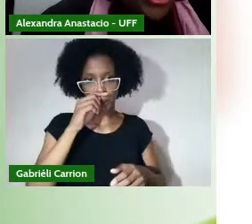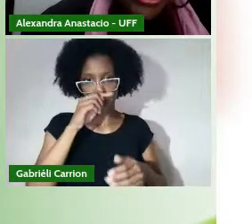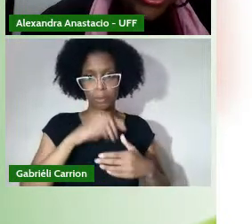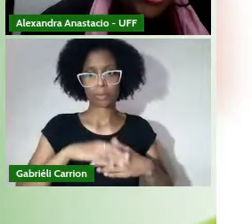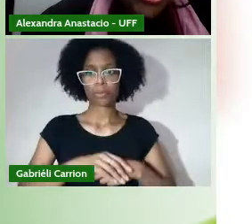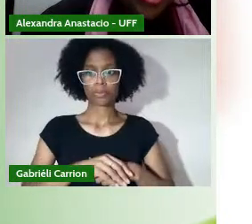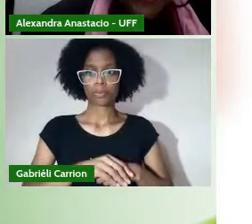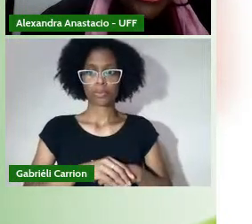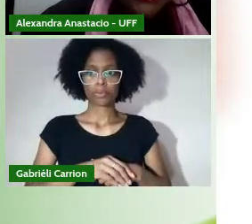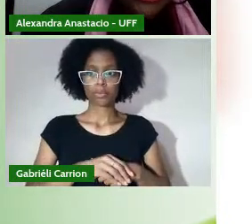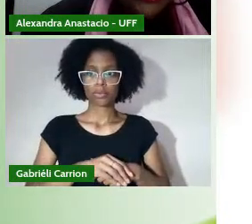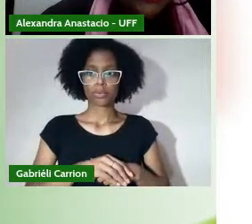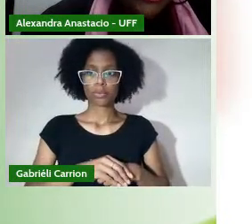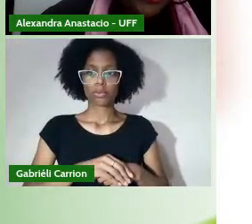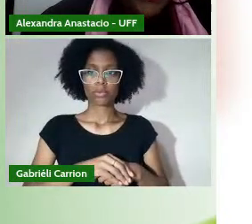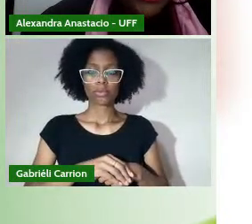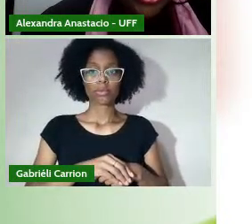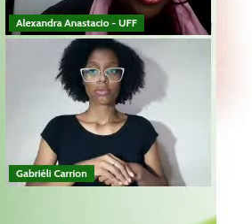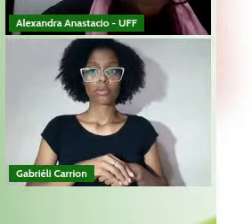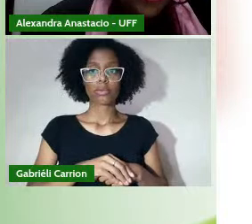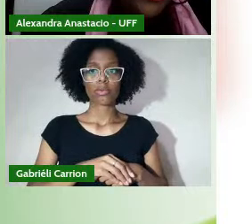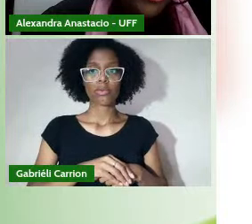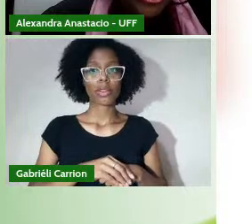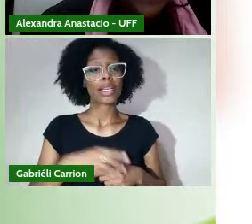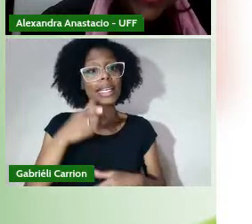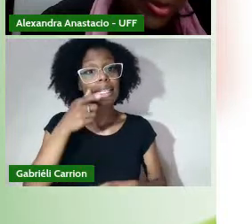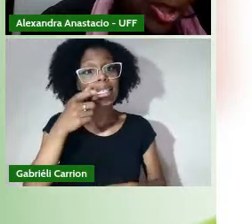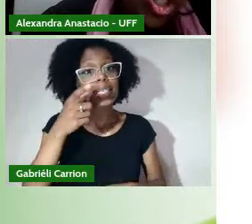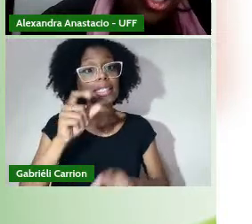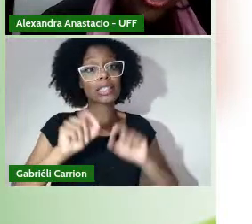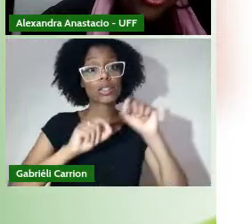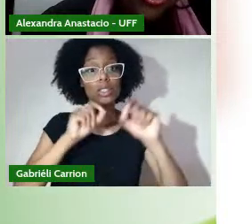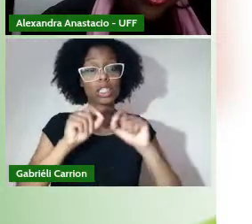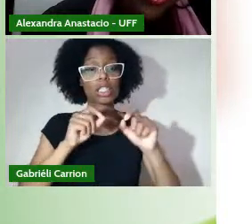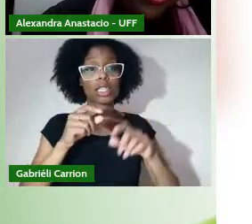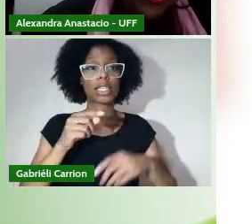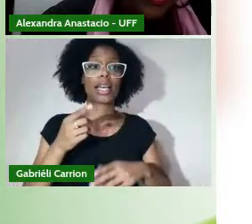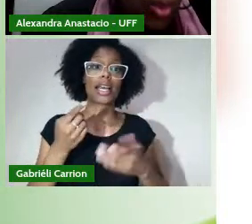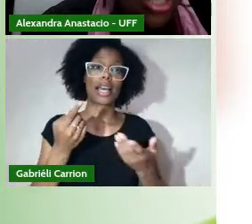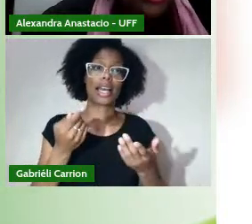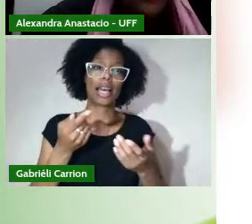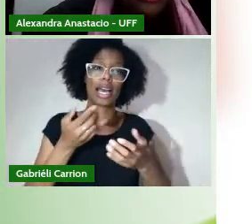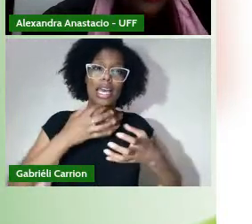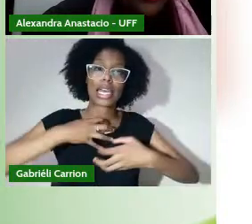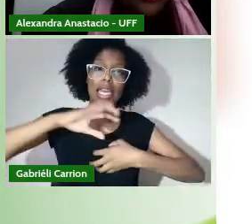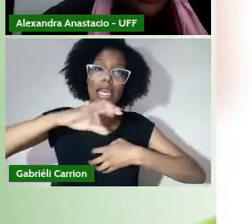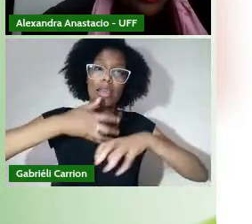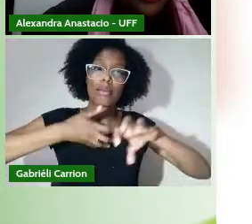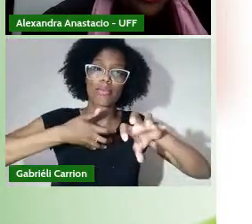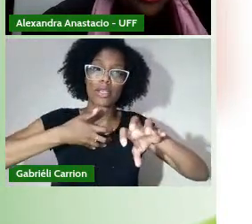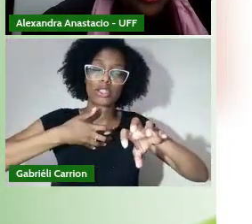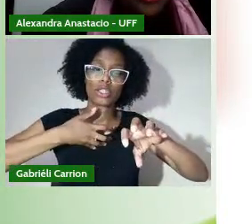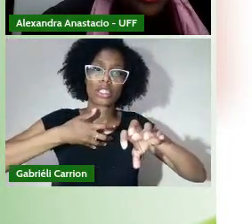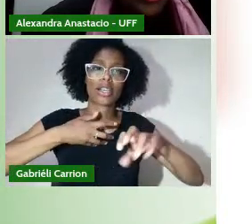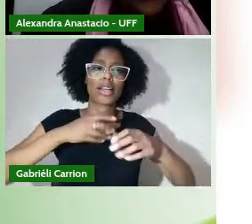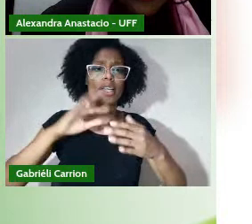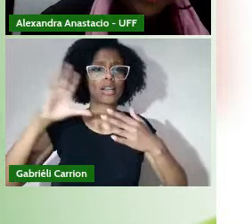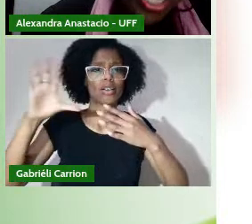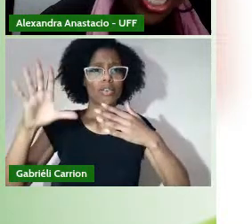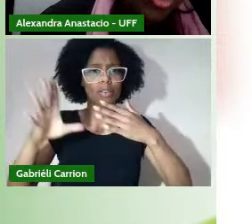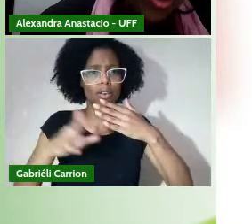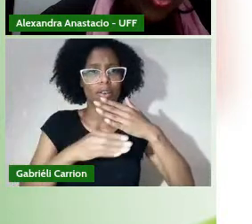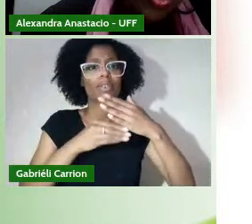E aí, é muito interessante, porque a empatia, ela puxa muitas outras coisas.